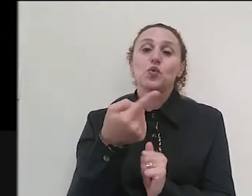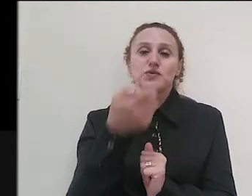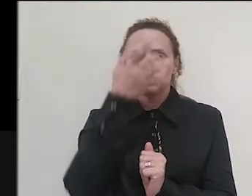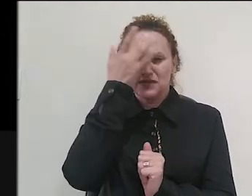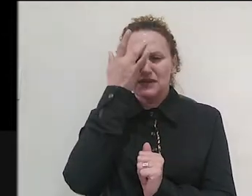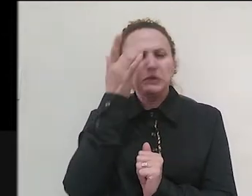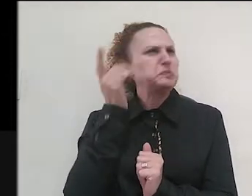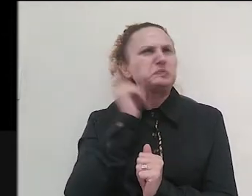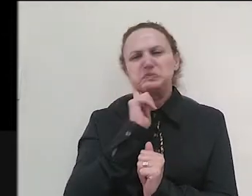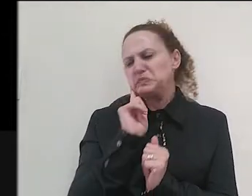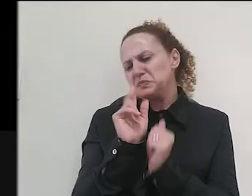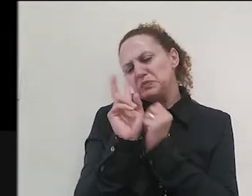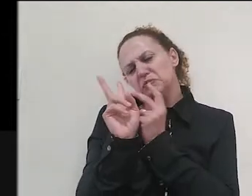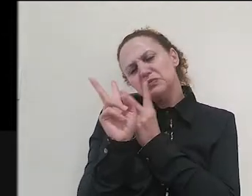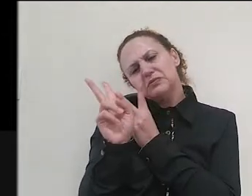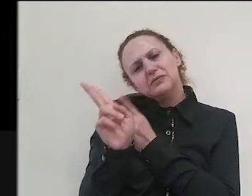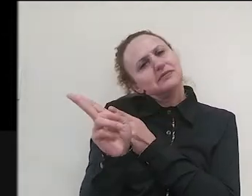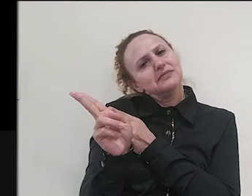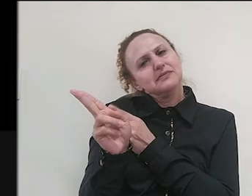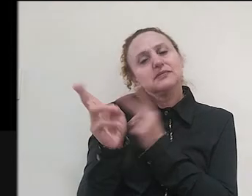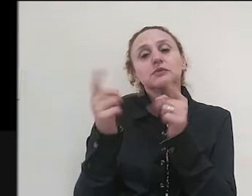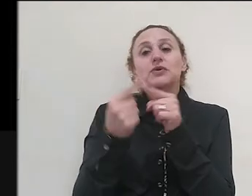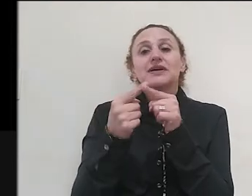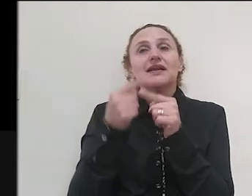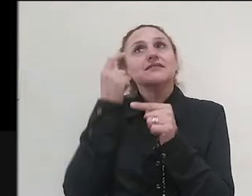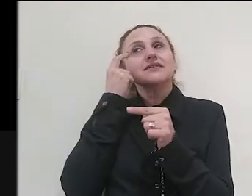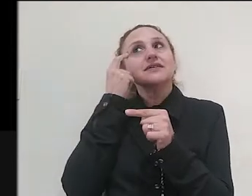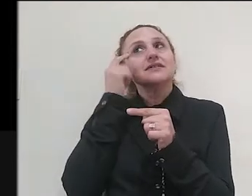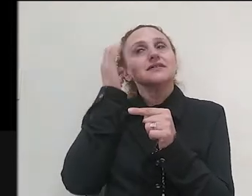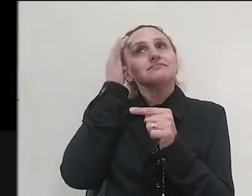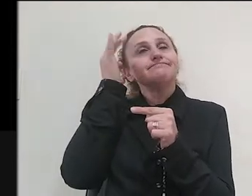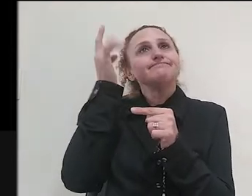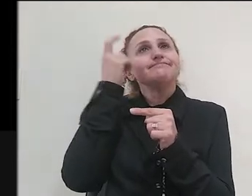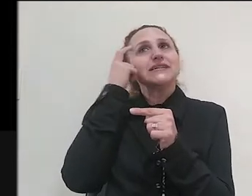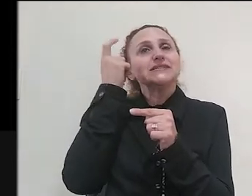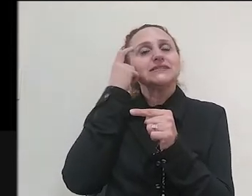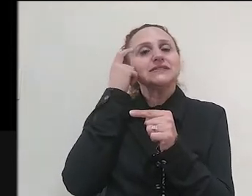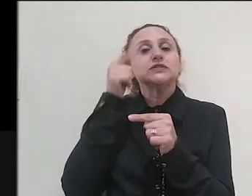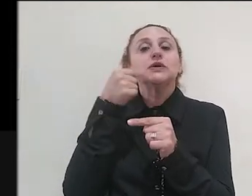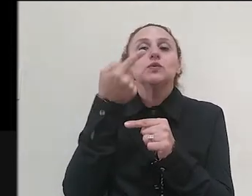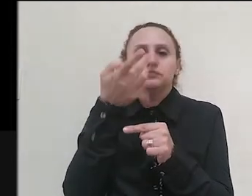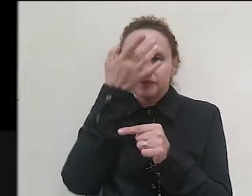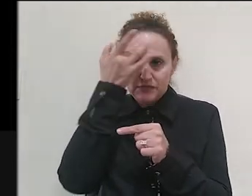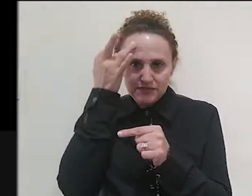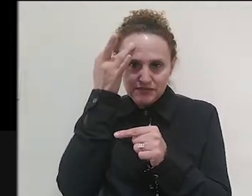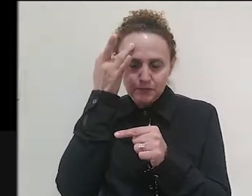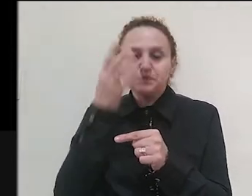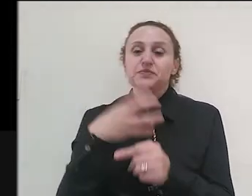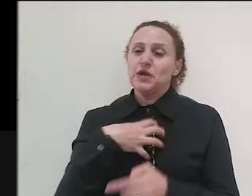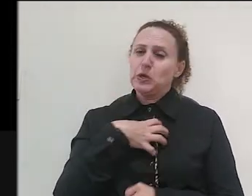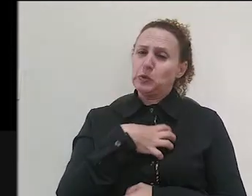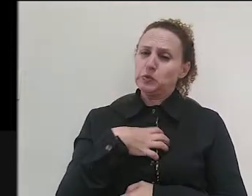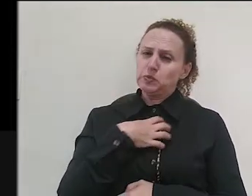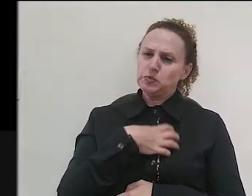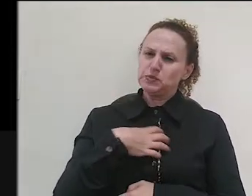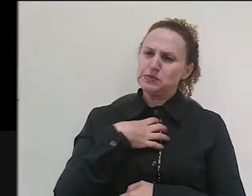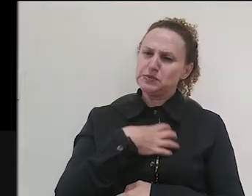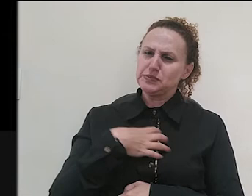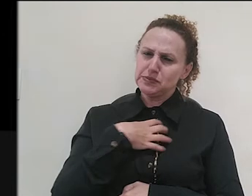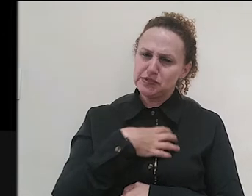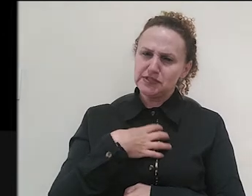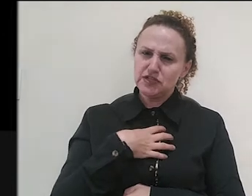dormir pensando nessa outra pessoa. Então, algumas coisas relativas aos nossos sentimentos